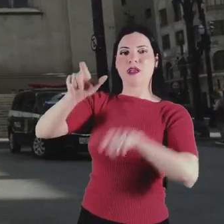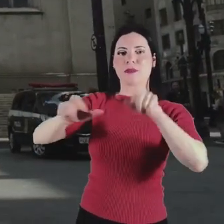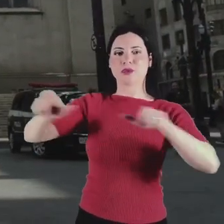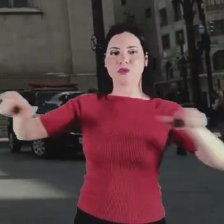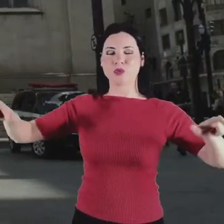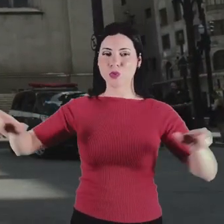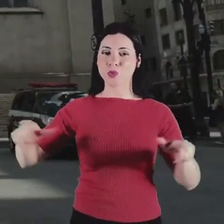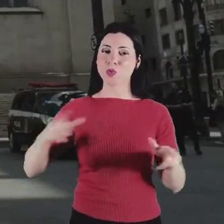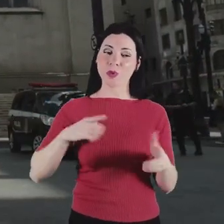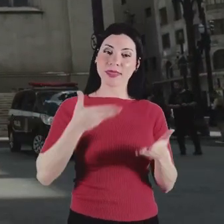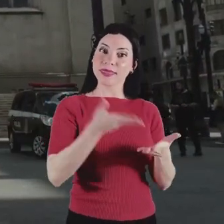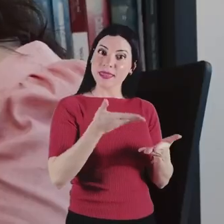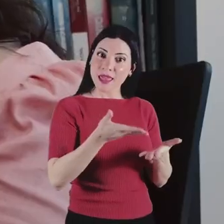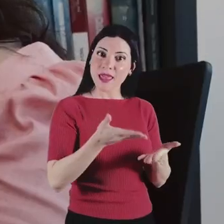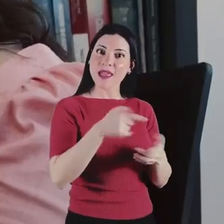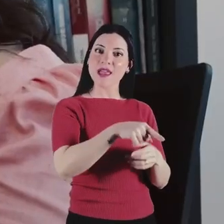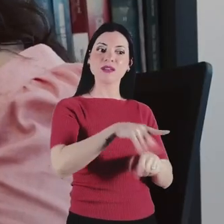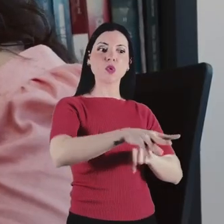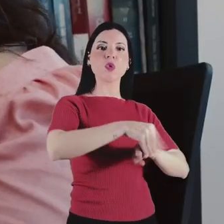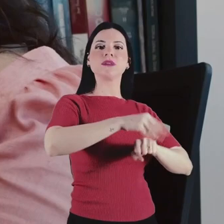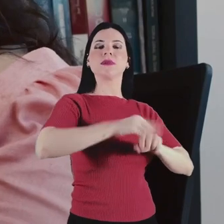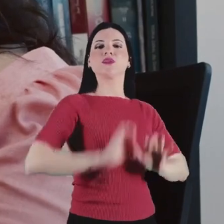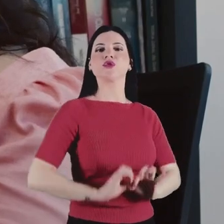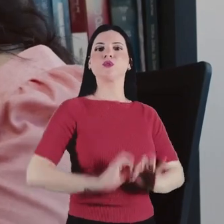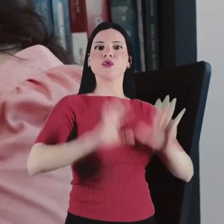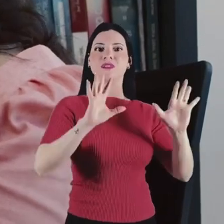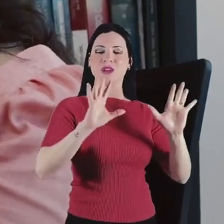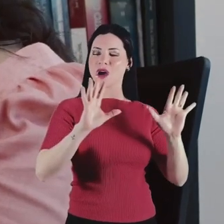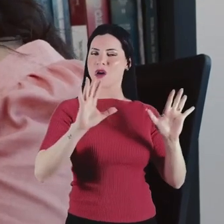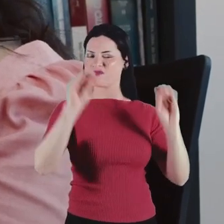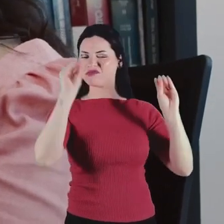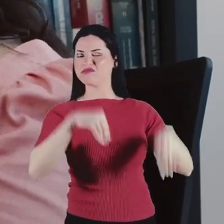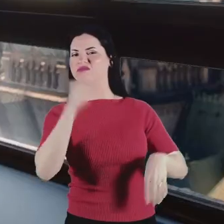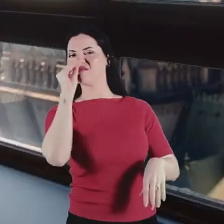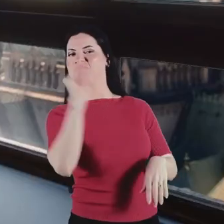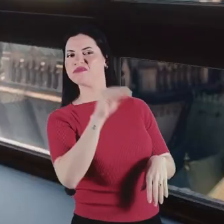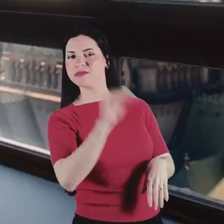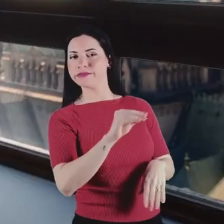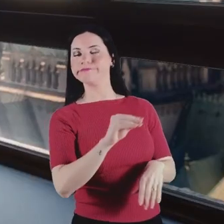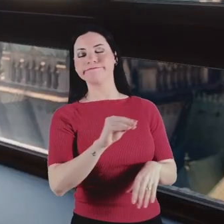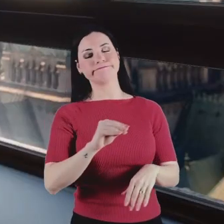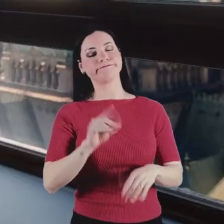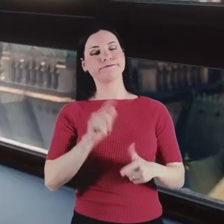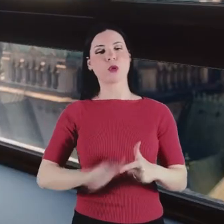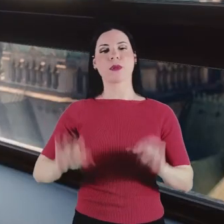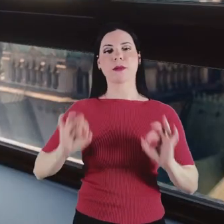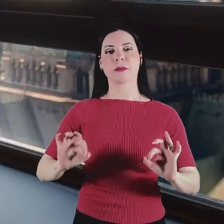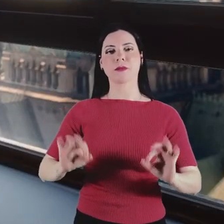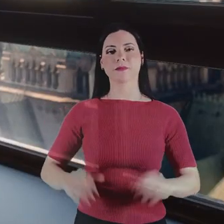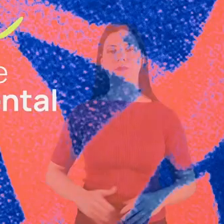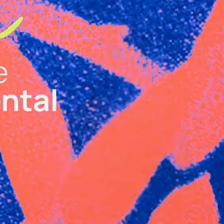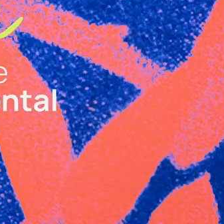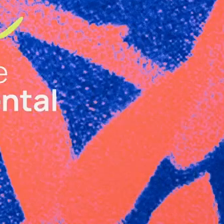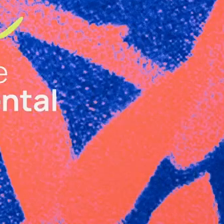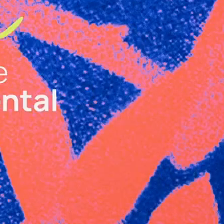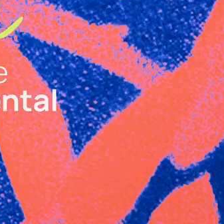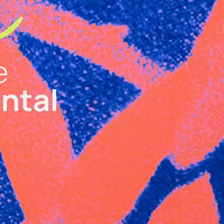para auxiliar essas pessoas. Ter esse ferramental à minha disposição e não utilizá-lo seria um